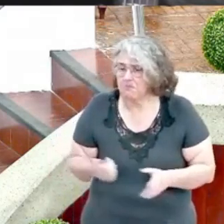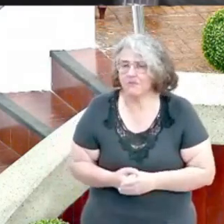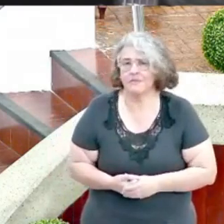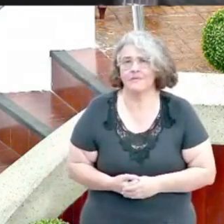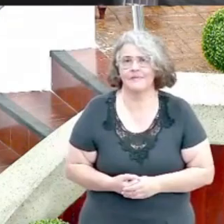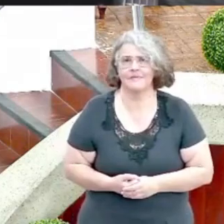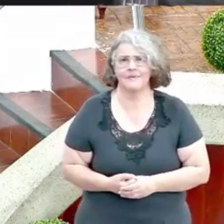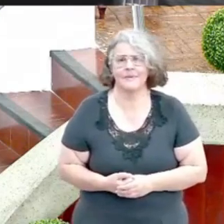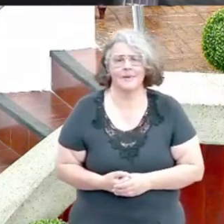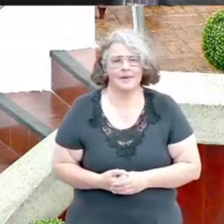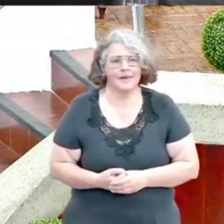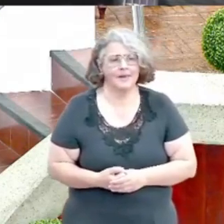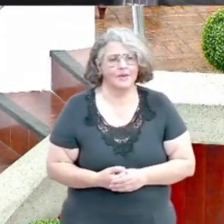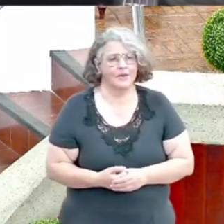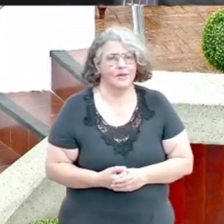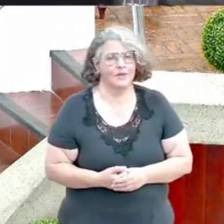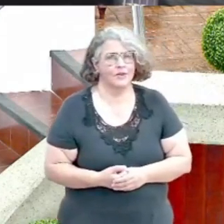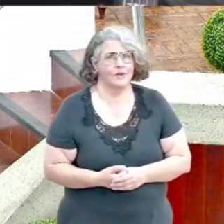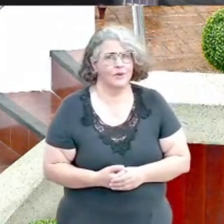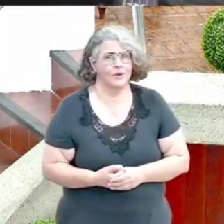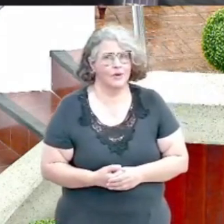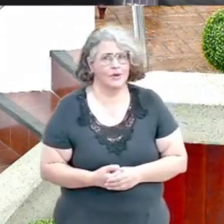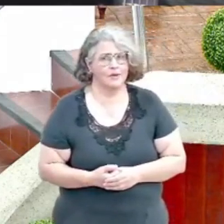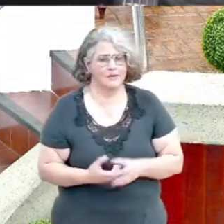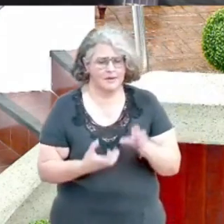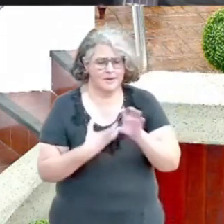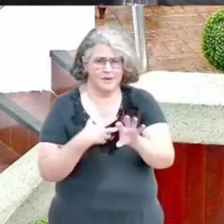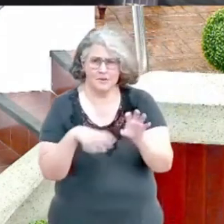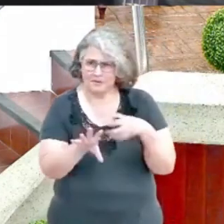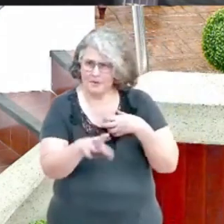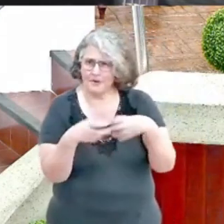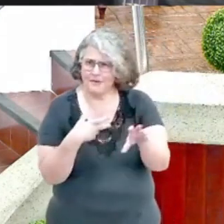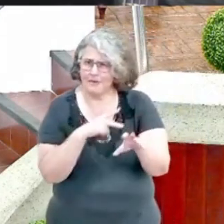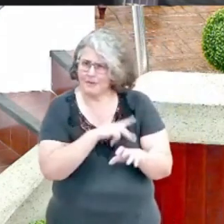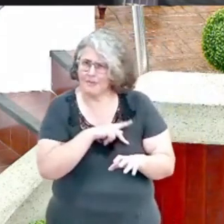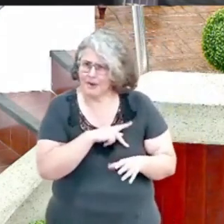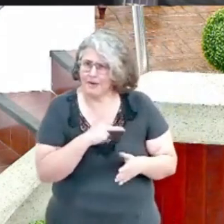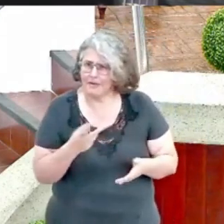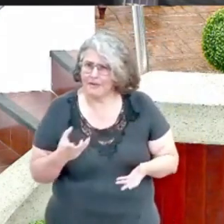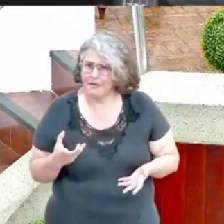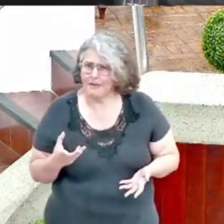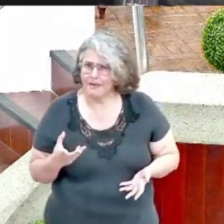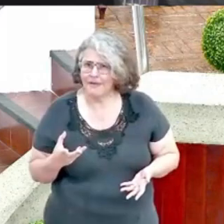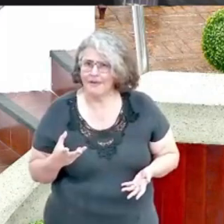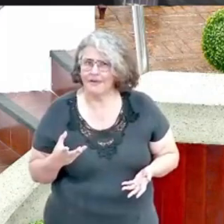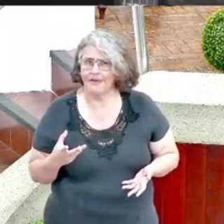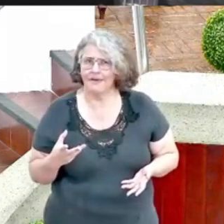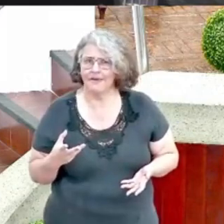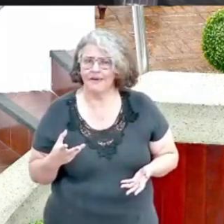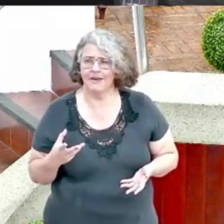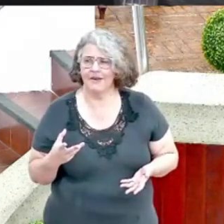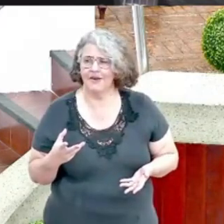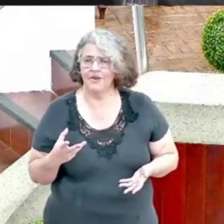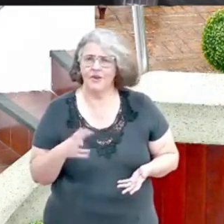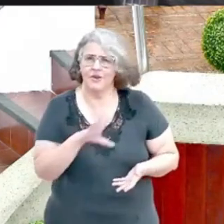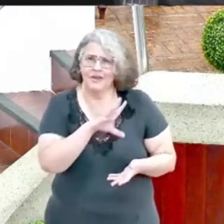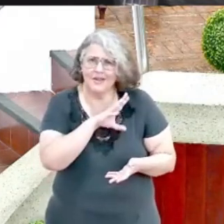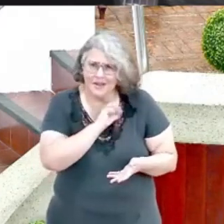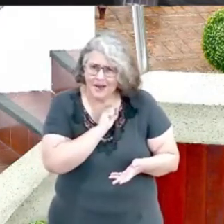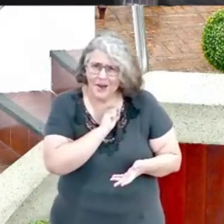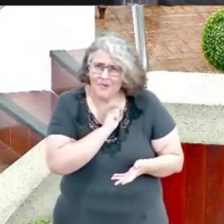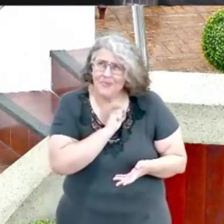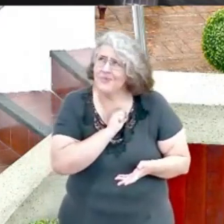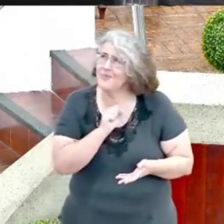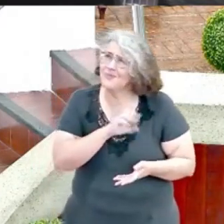Nós nos identificamos com o sentimento de Paulo pela igreja. Nós que amamos a Cristo